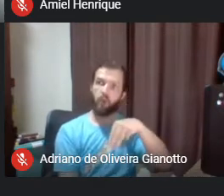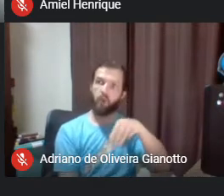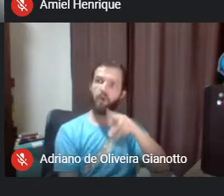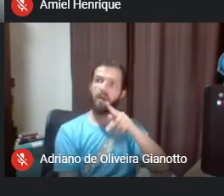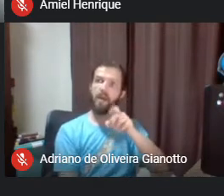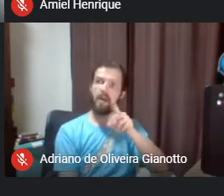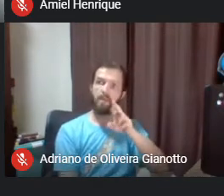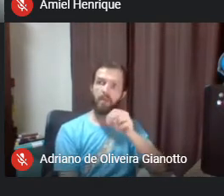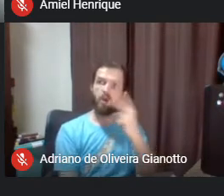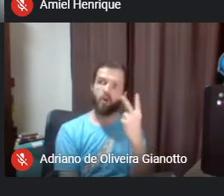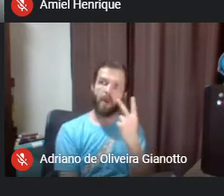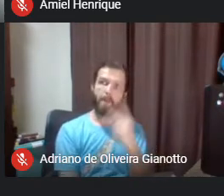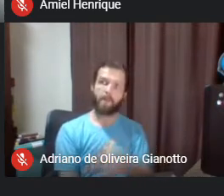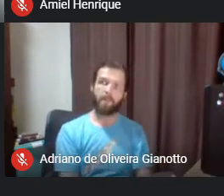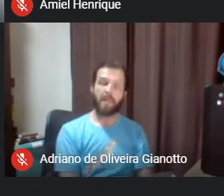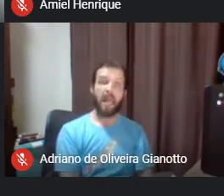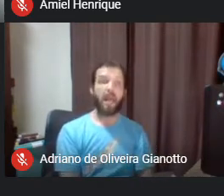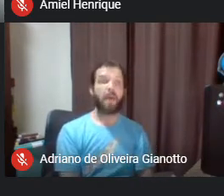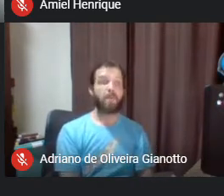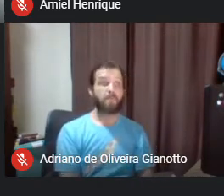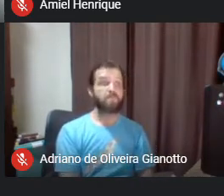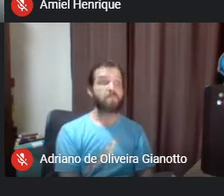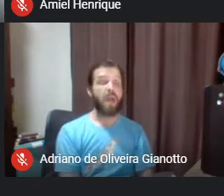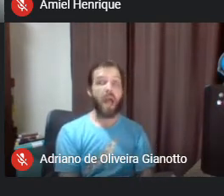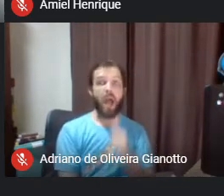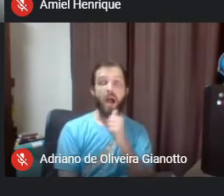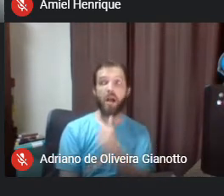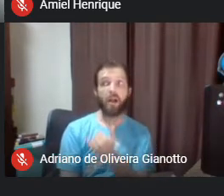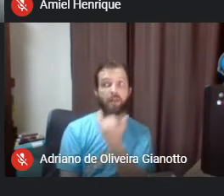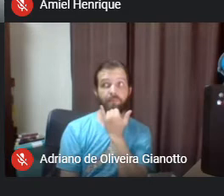falou assim, olha, é Dom Pedro II.